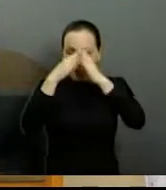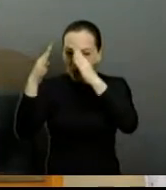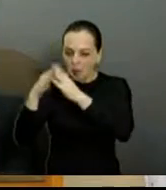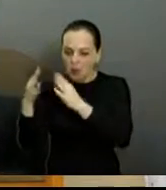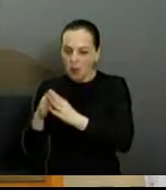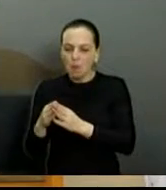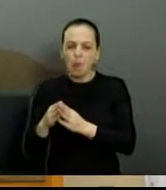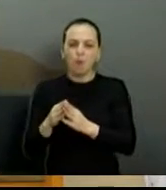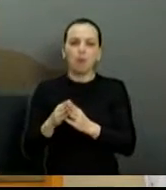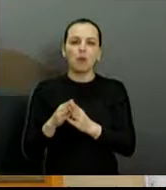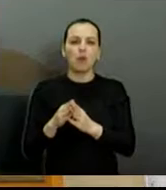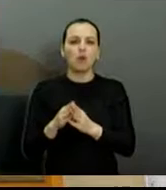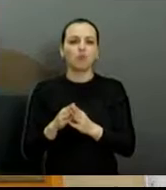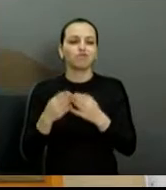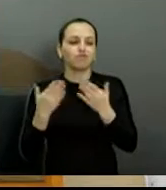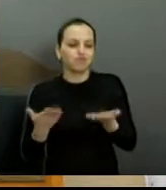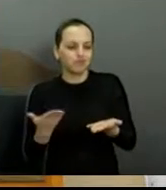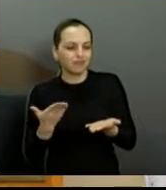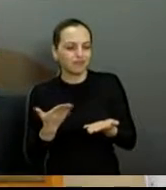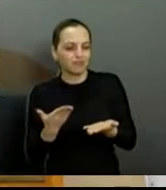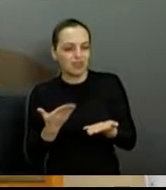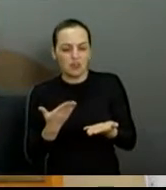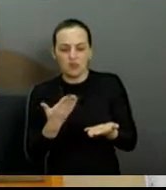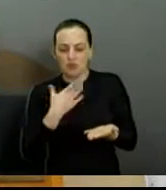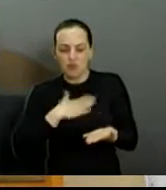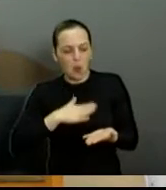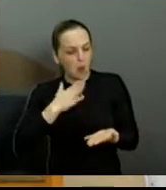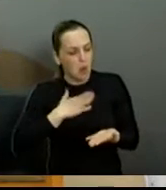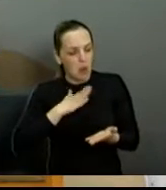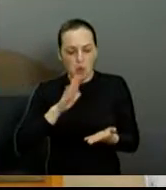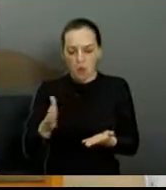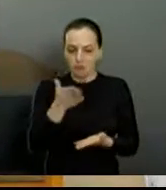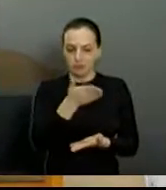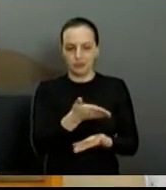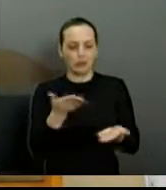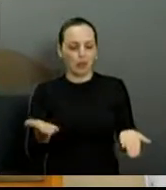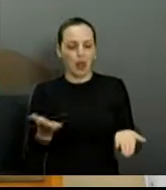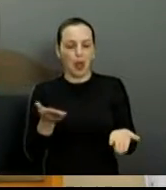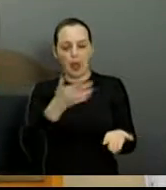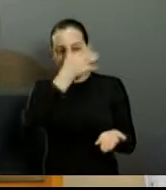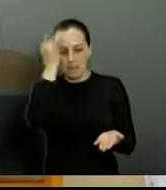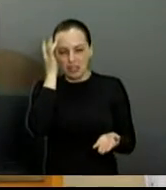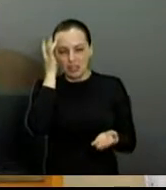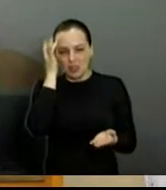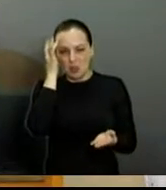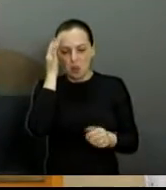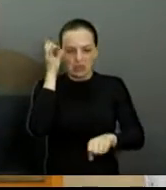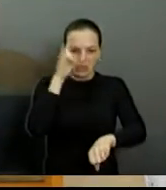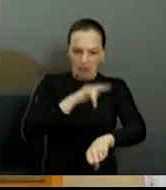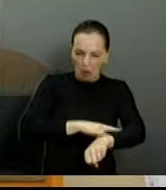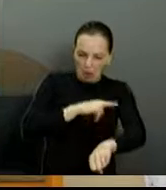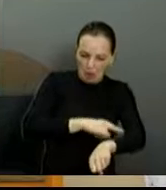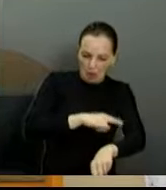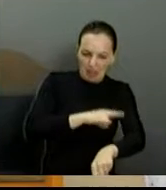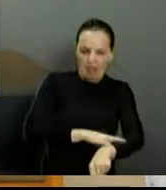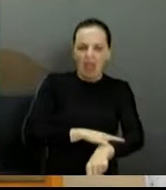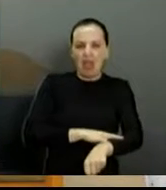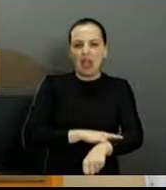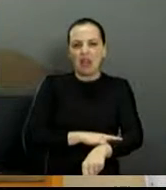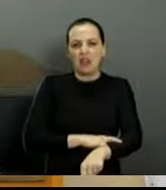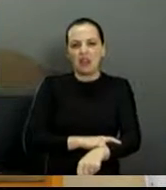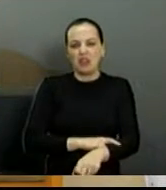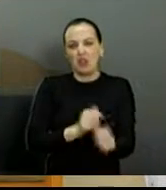vocês você sair da sua casa estão fazendo pra cidade em frente sua casa seu portão você tem criança tem